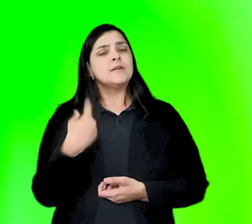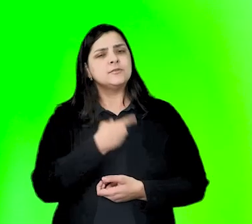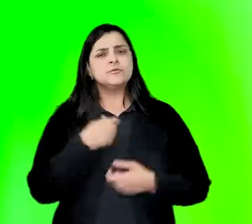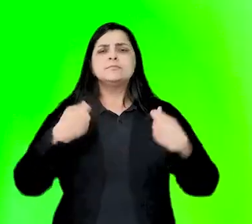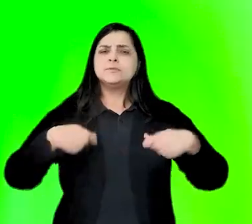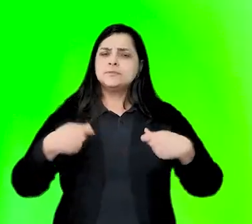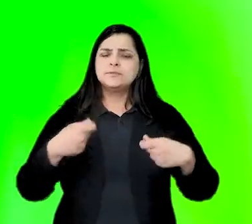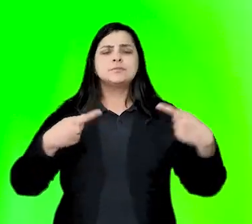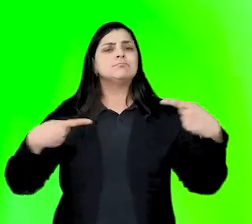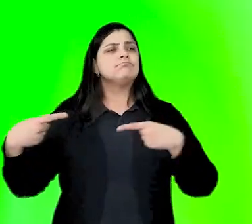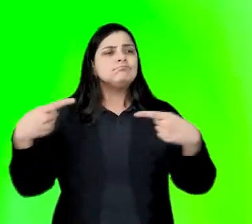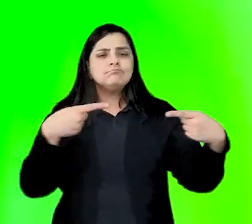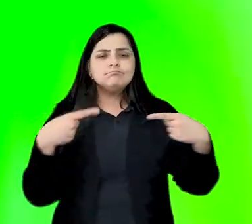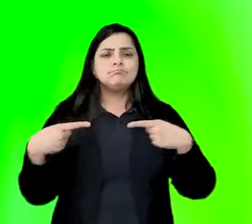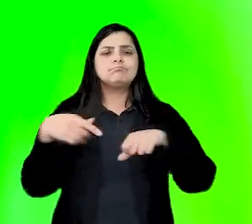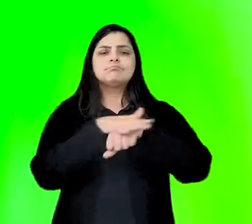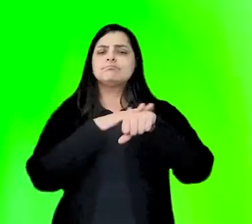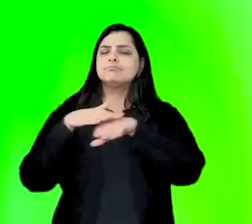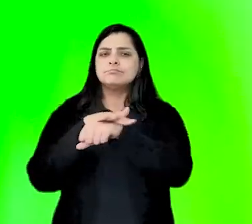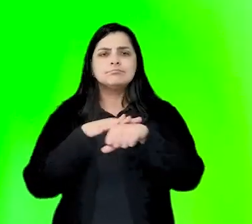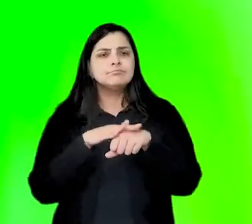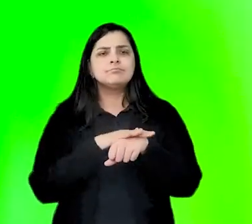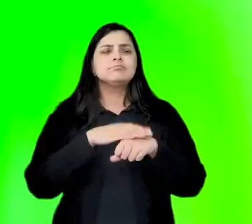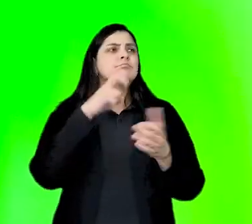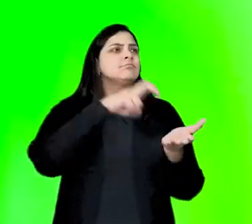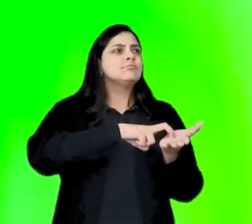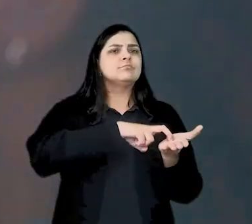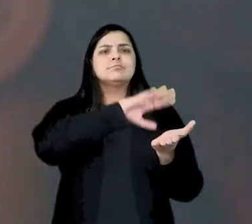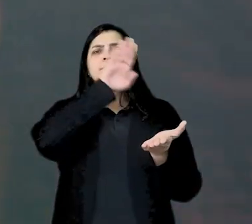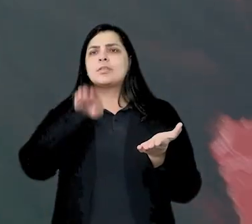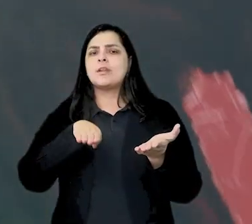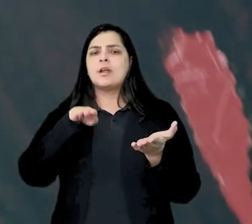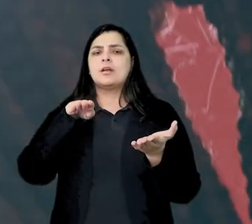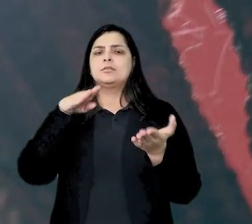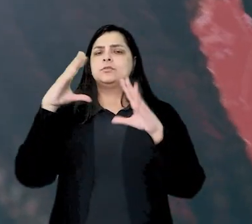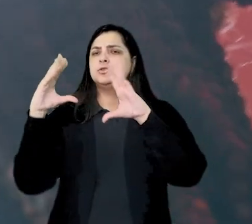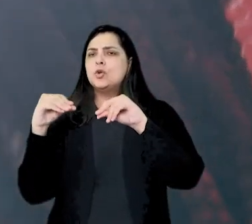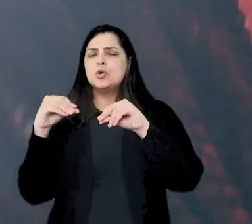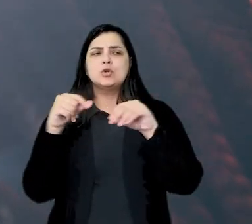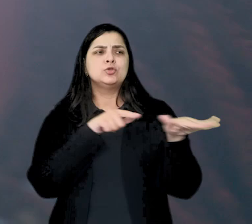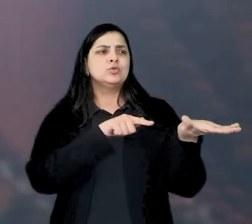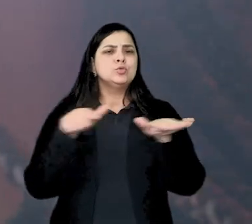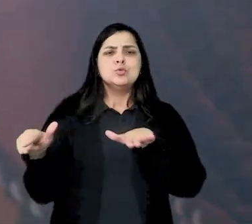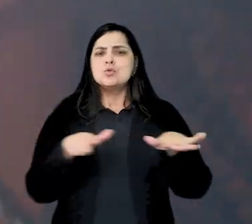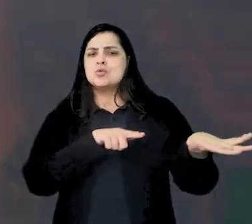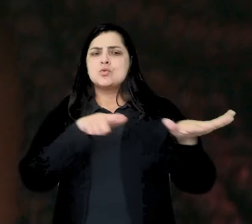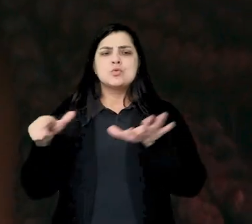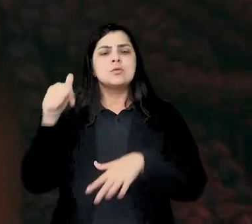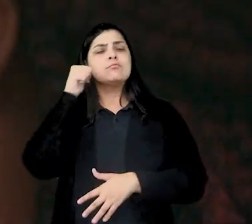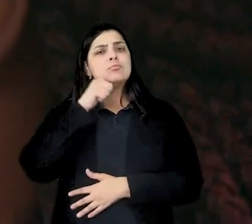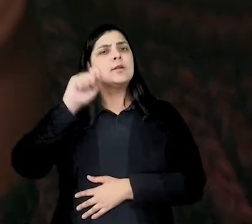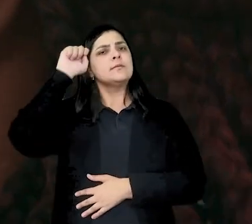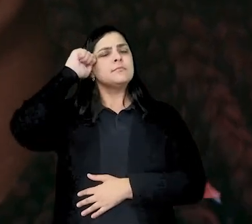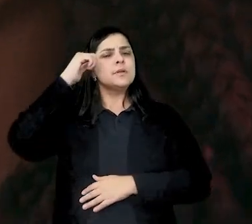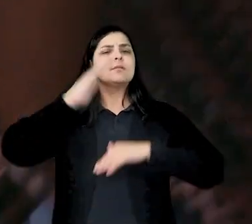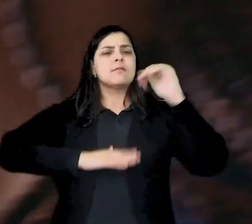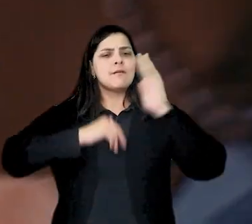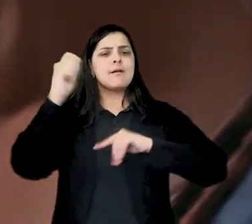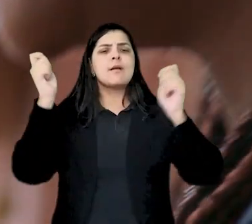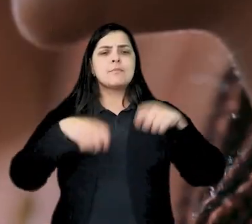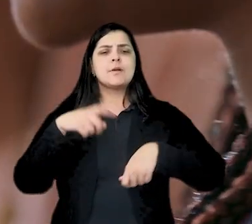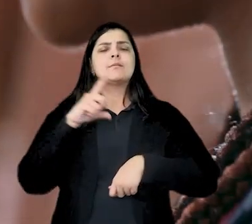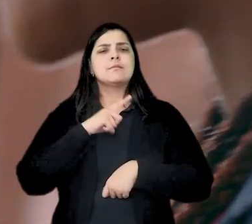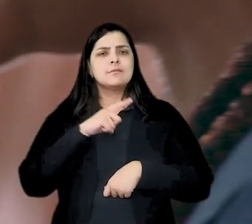Eu acho que a gente tem que debater, tem que falar de manhã, de tarde, de noite, 24/7, de que as mulheres pretas